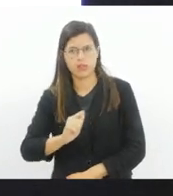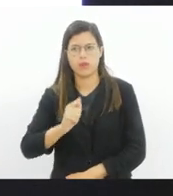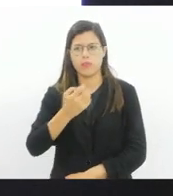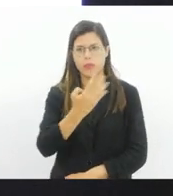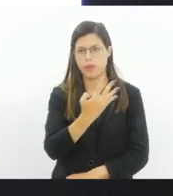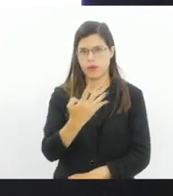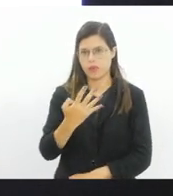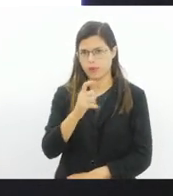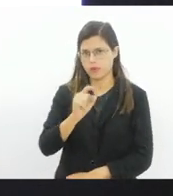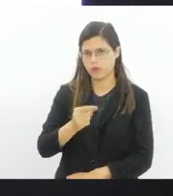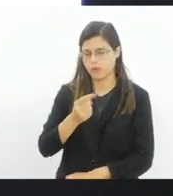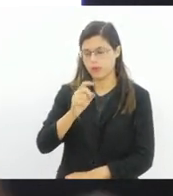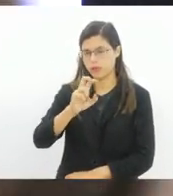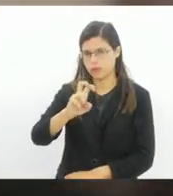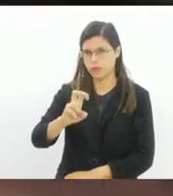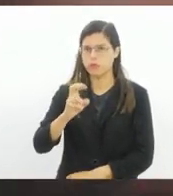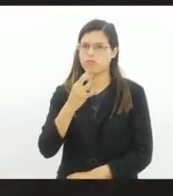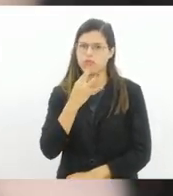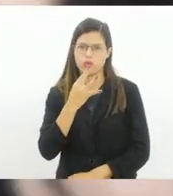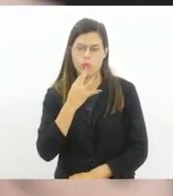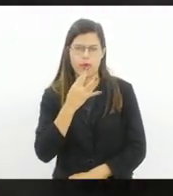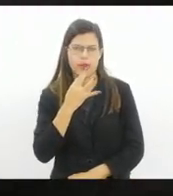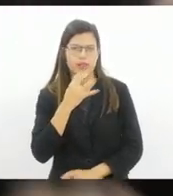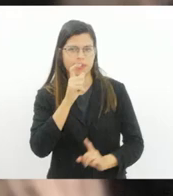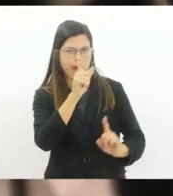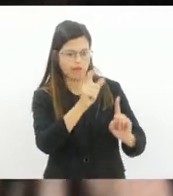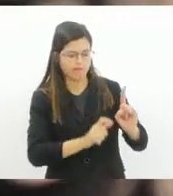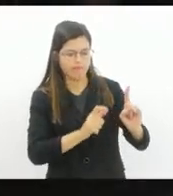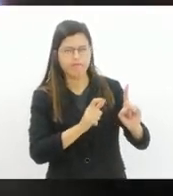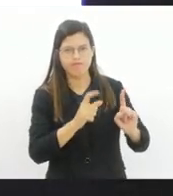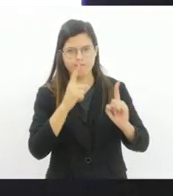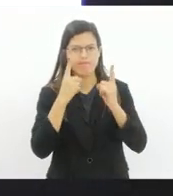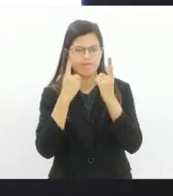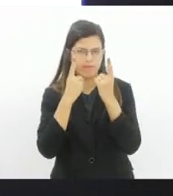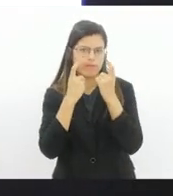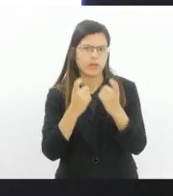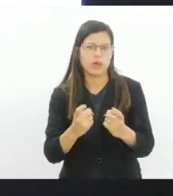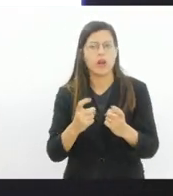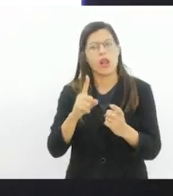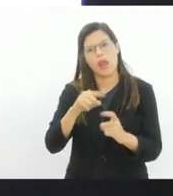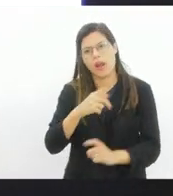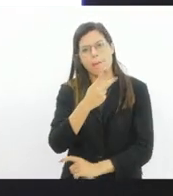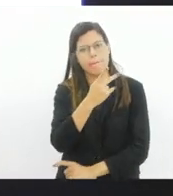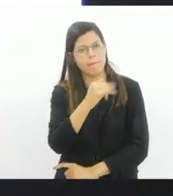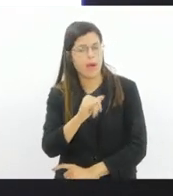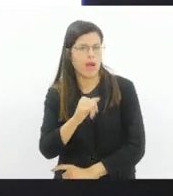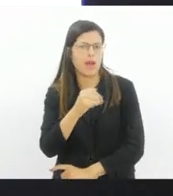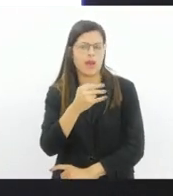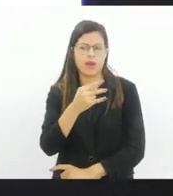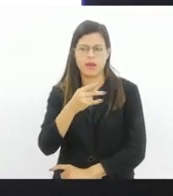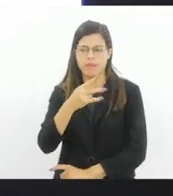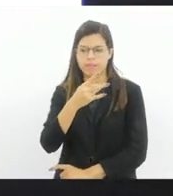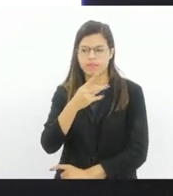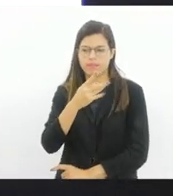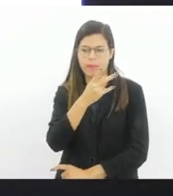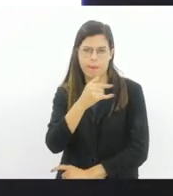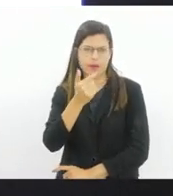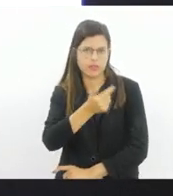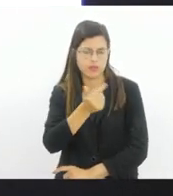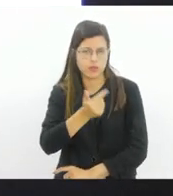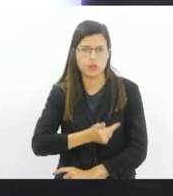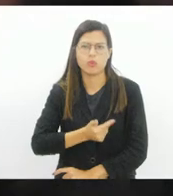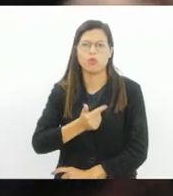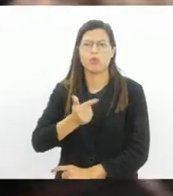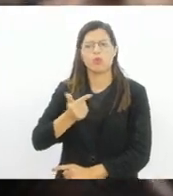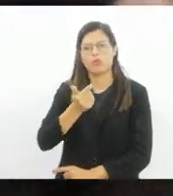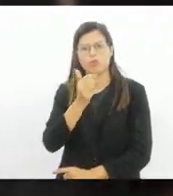44,5% conheciam seus agressores, ou seja, os agressores eram pais, padrastos, companheiros, ex-companheiros, colegas